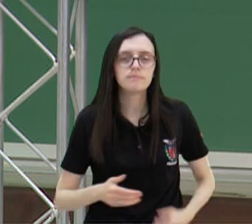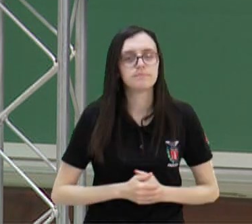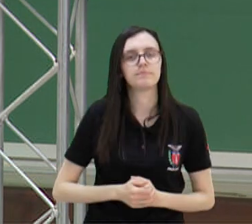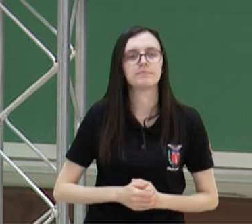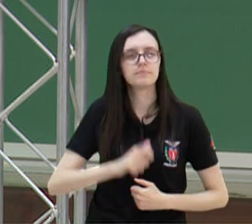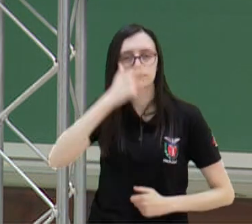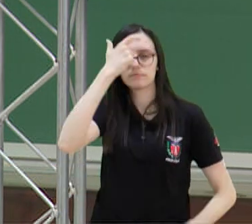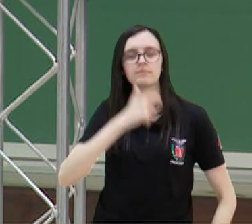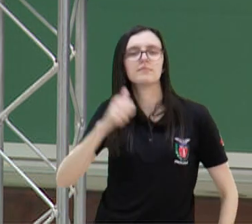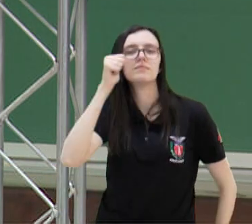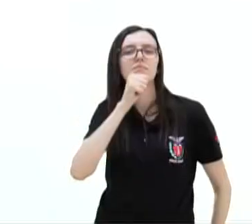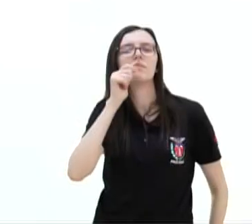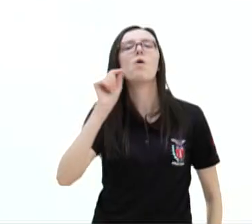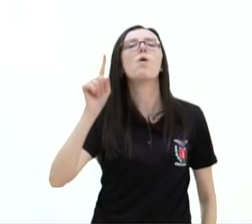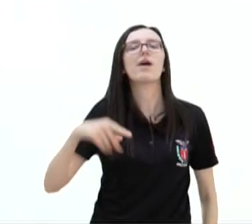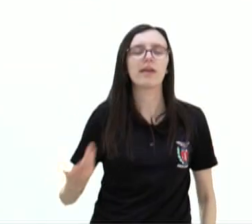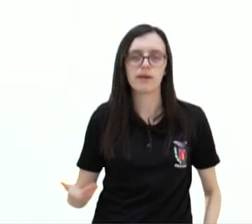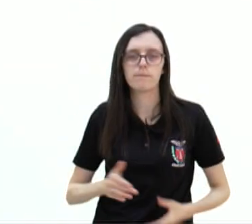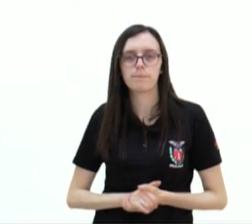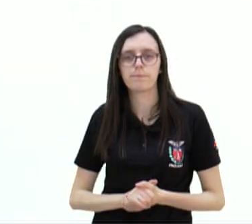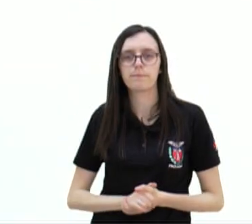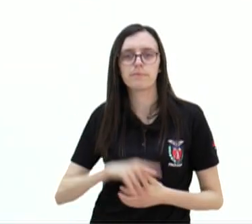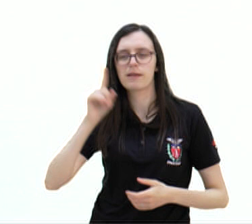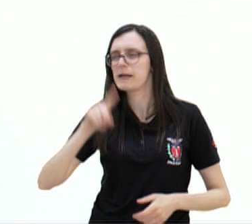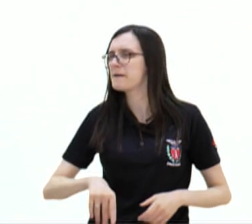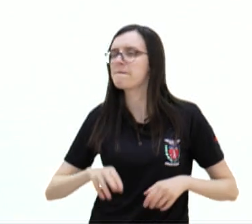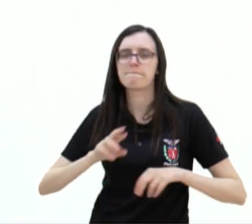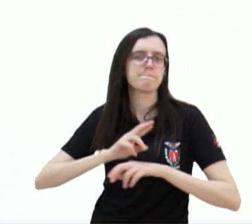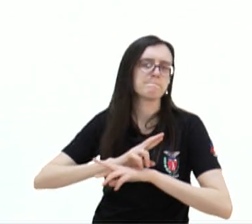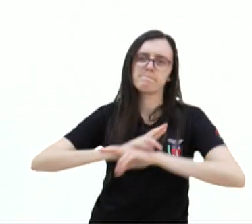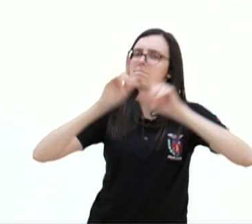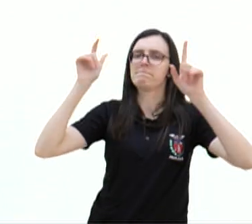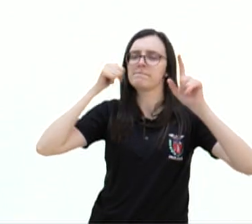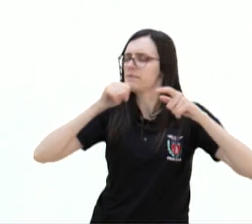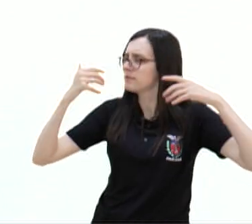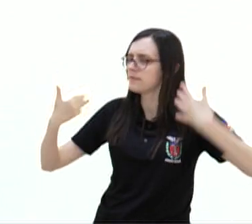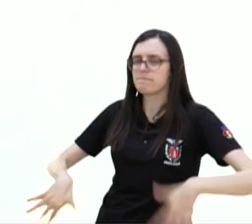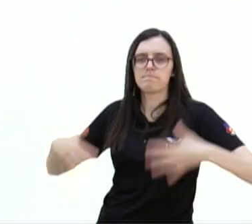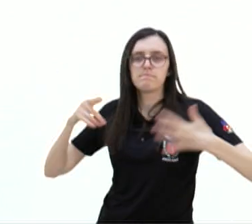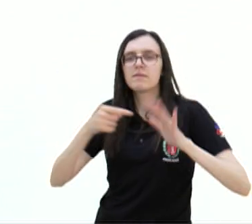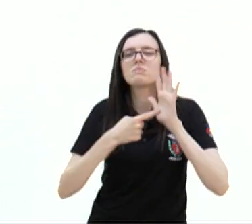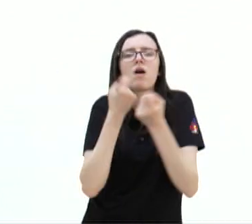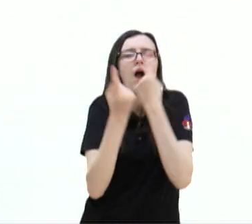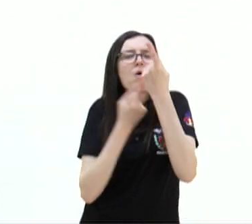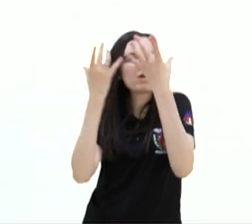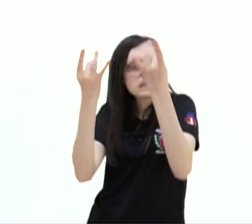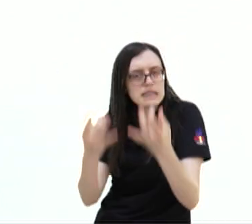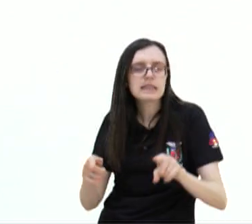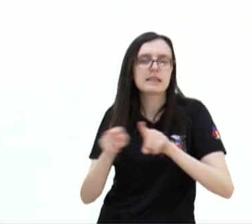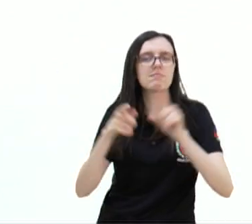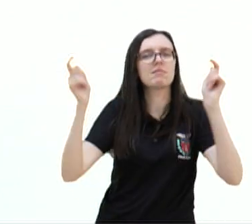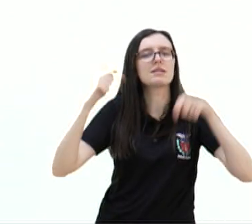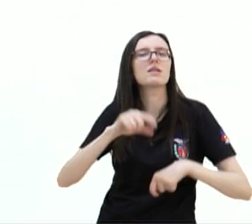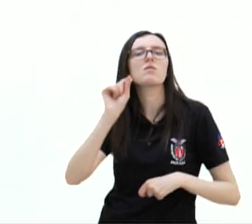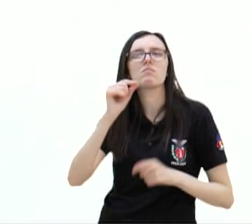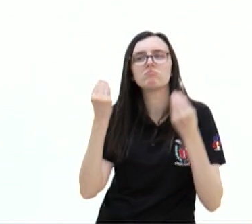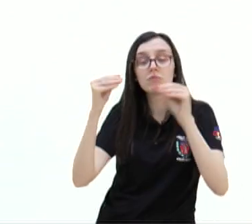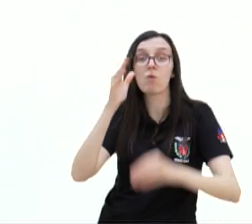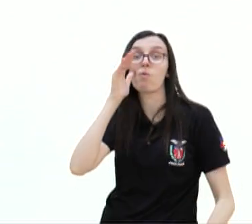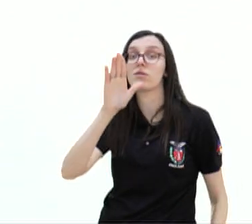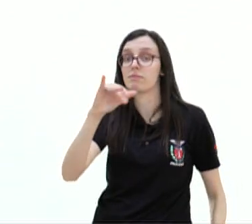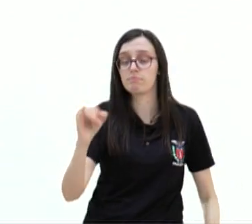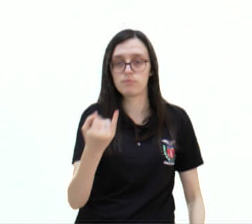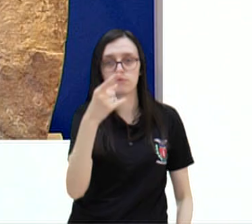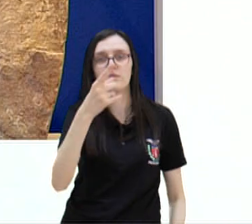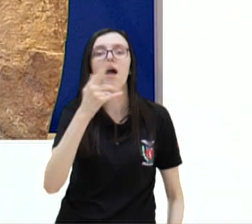essa dama de Alcserret, ela é fantástica, né? Ela mostra alguns detalhes e daqui a pouco eu vou mostrar uma curiosidade para vocês,